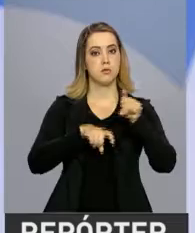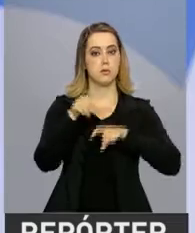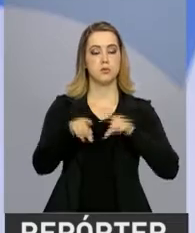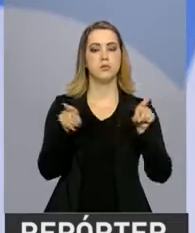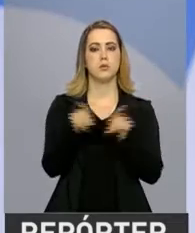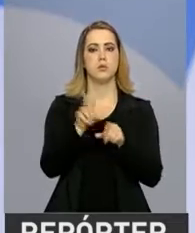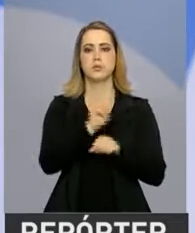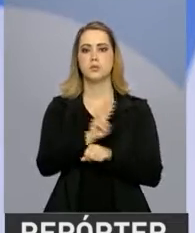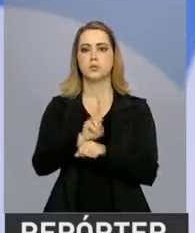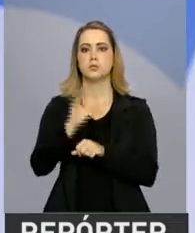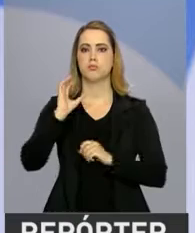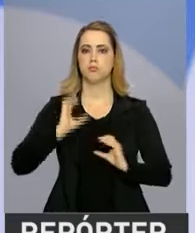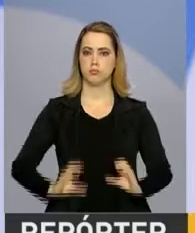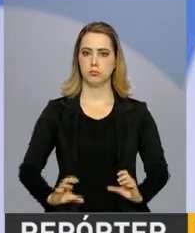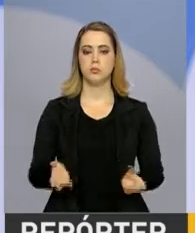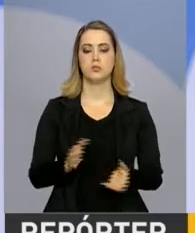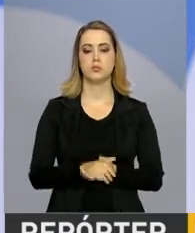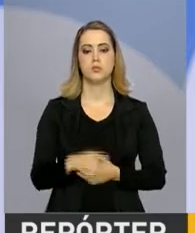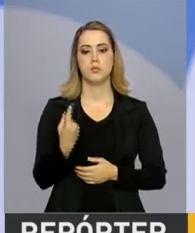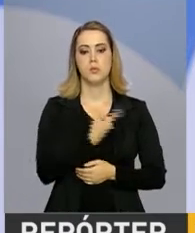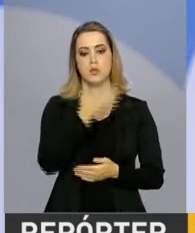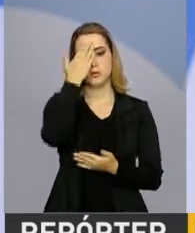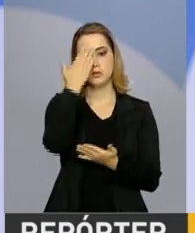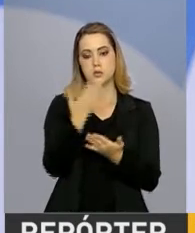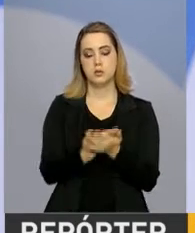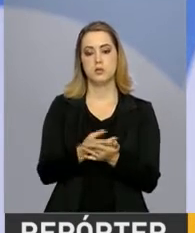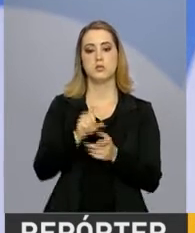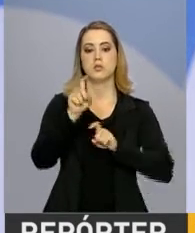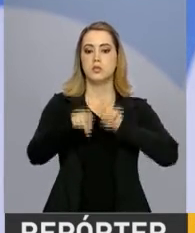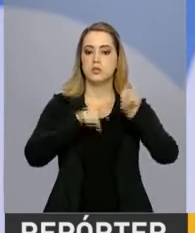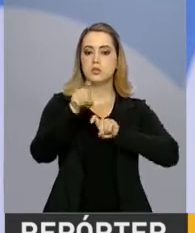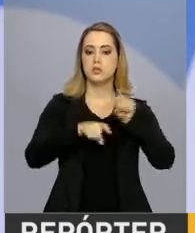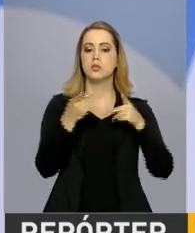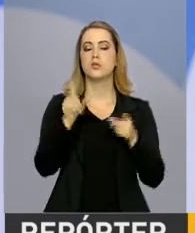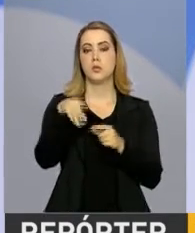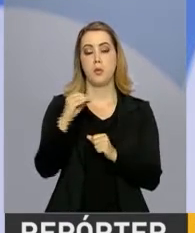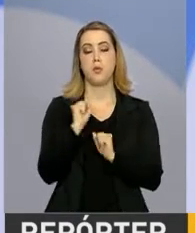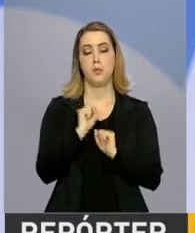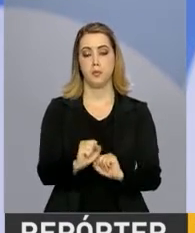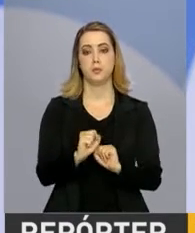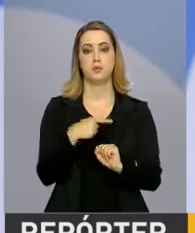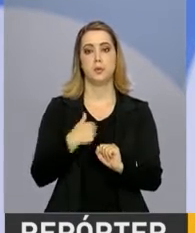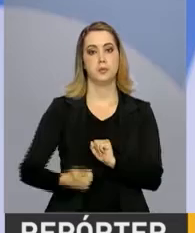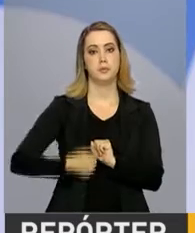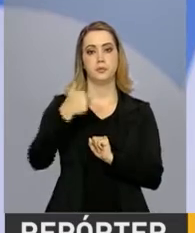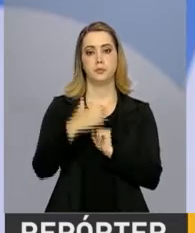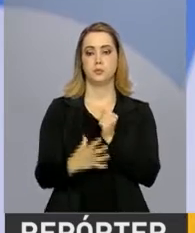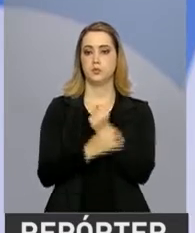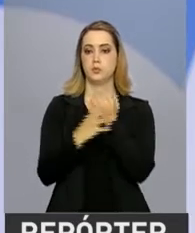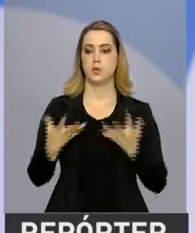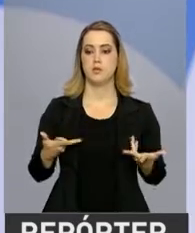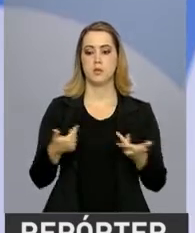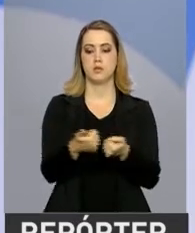cidadãos. Acreditamos que a tecnologia é capaz de criar uma gestão pública mais eficiente, cidades mais seguras e sustentáveis